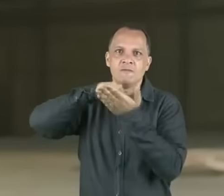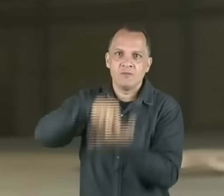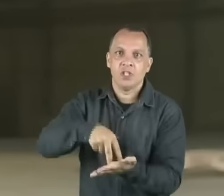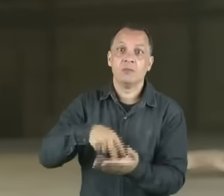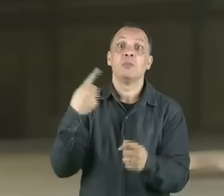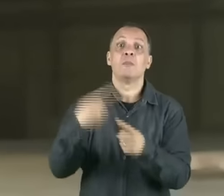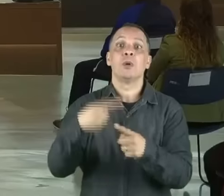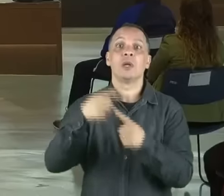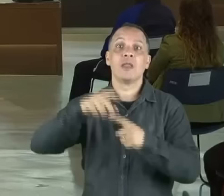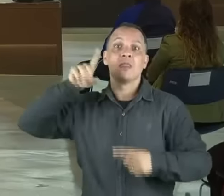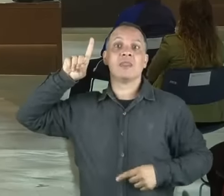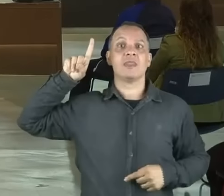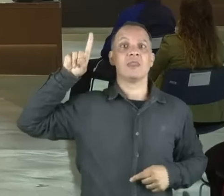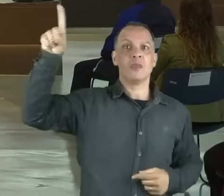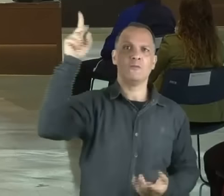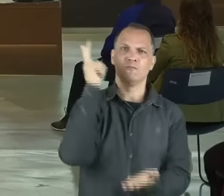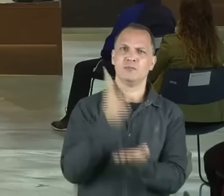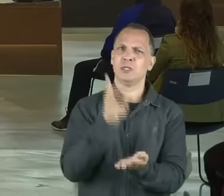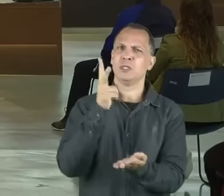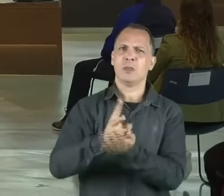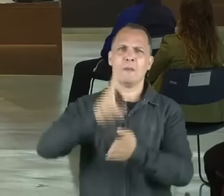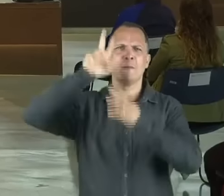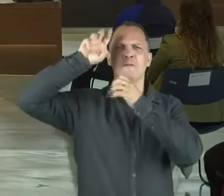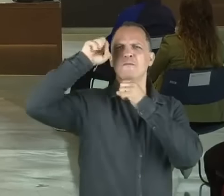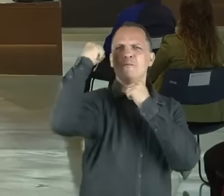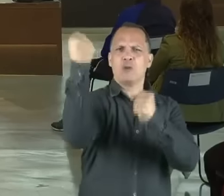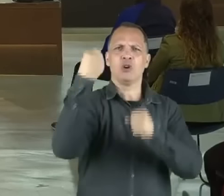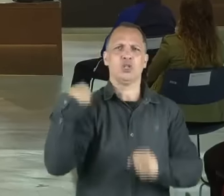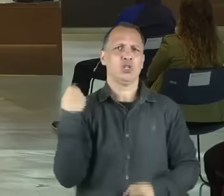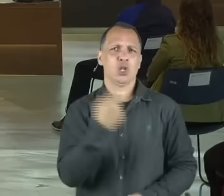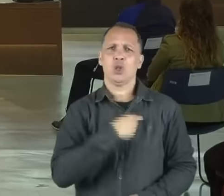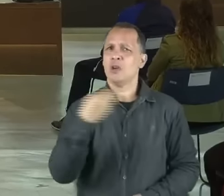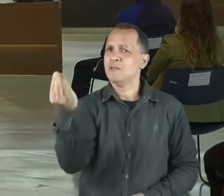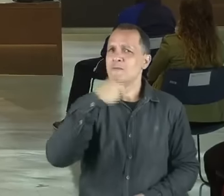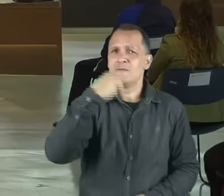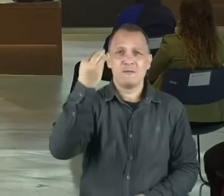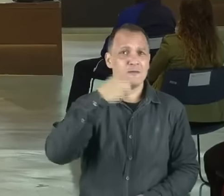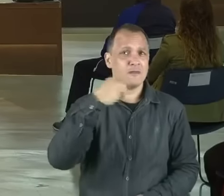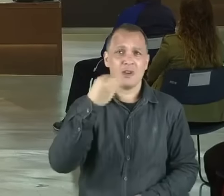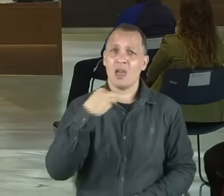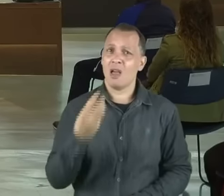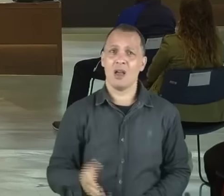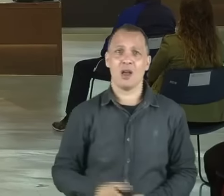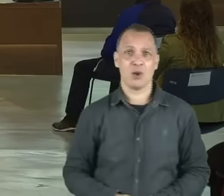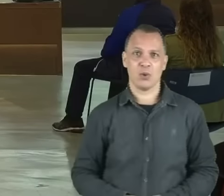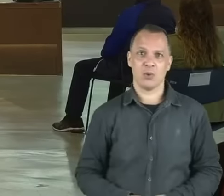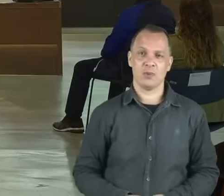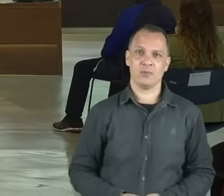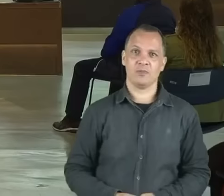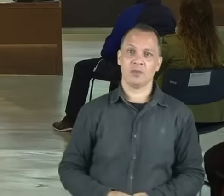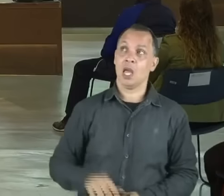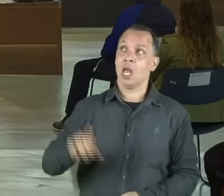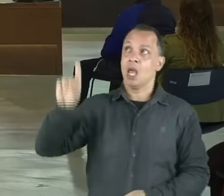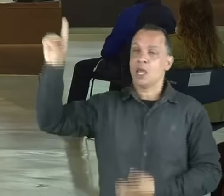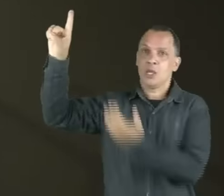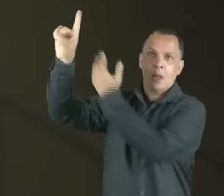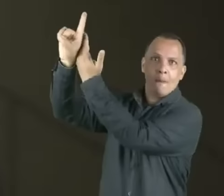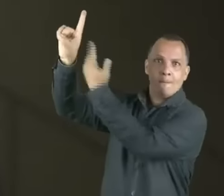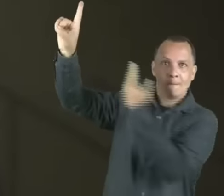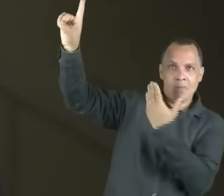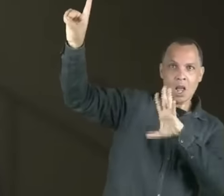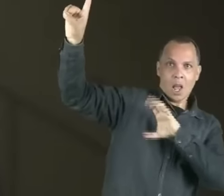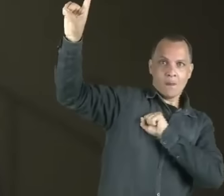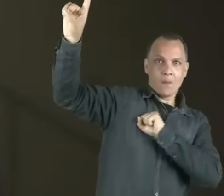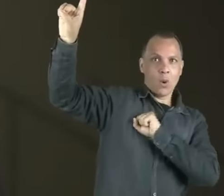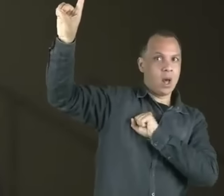somos infiéis a Bíblia diz que nada pode nos separar do amor de Deus que está em